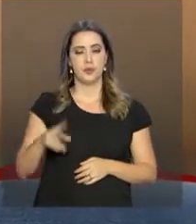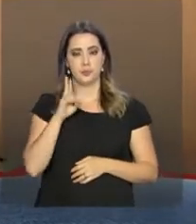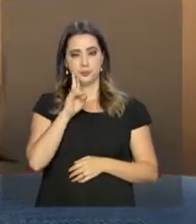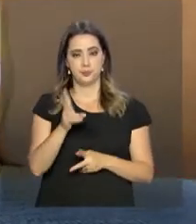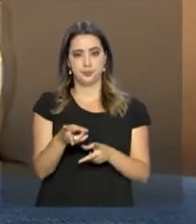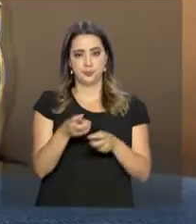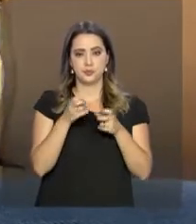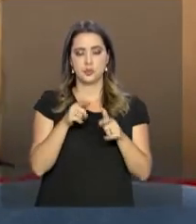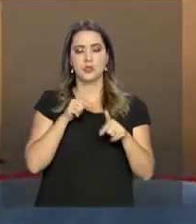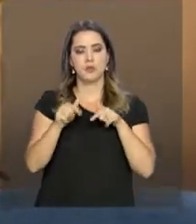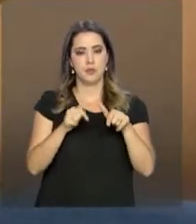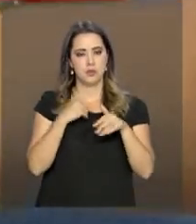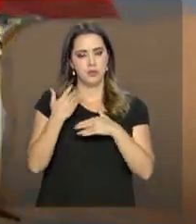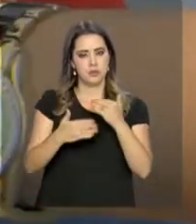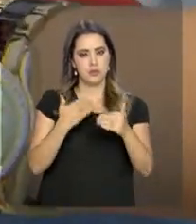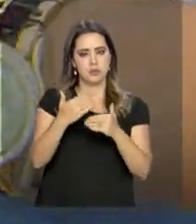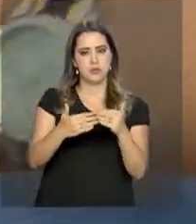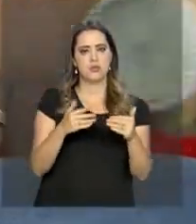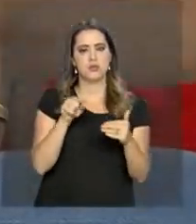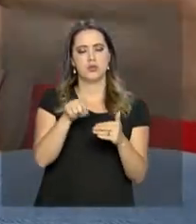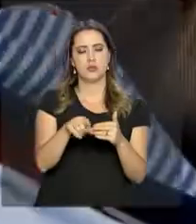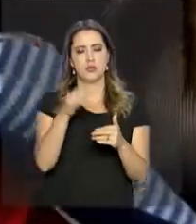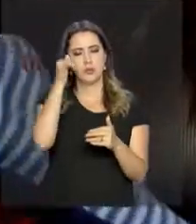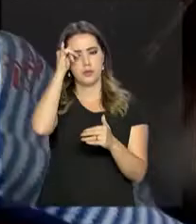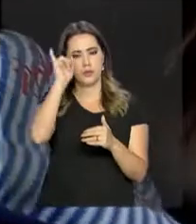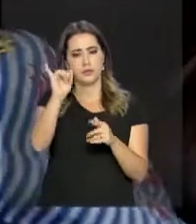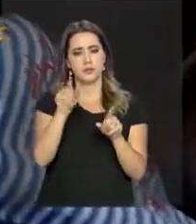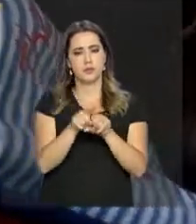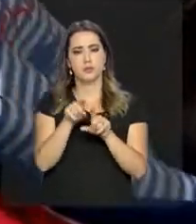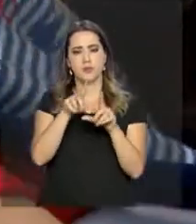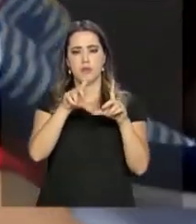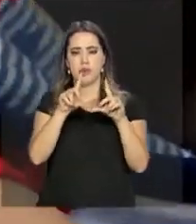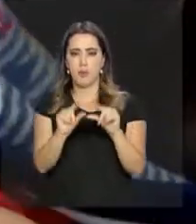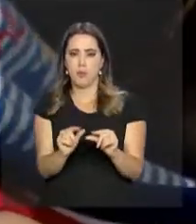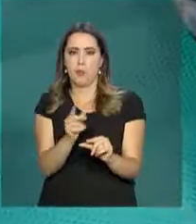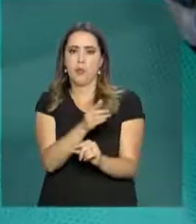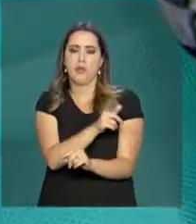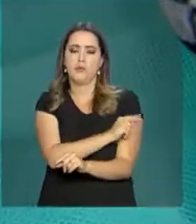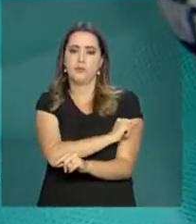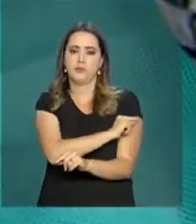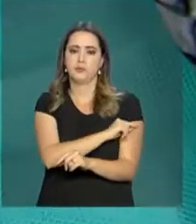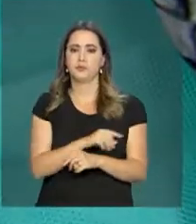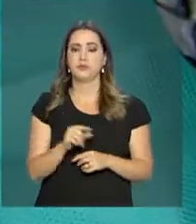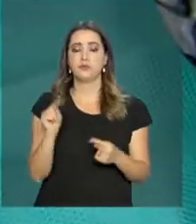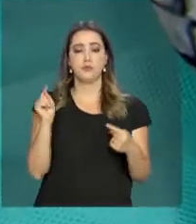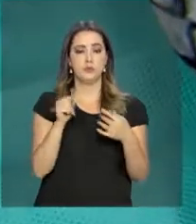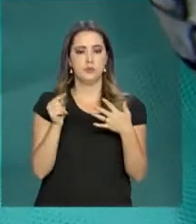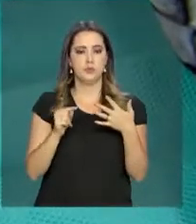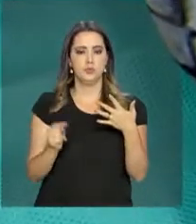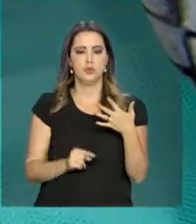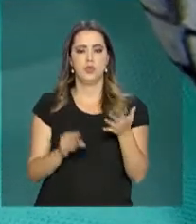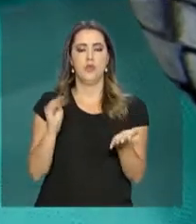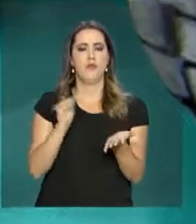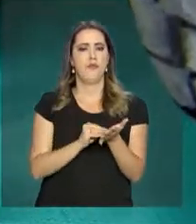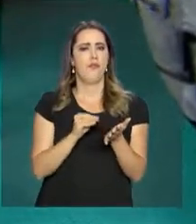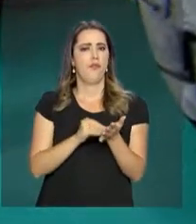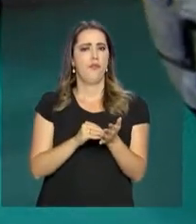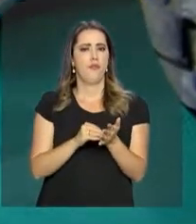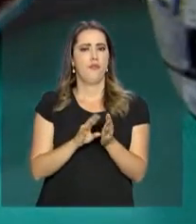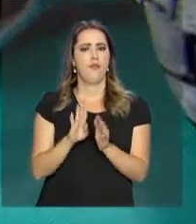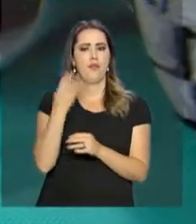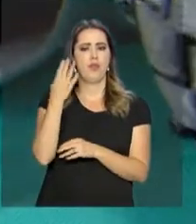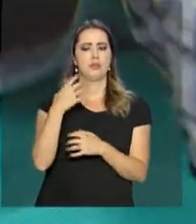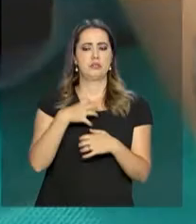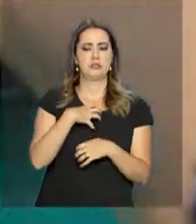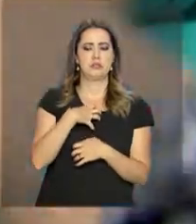e tem trabalhado contra algumas das causas para baixo a vacinação entre elas a falsa sensação de